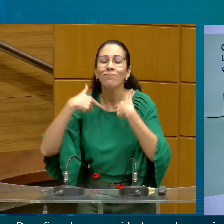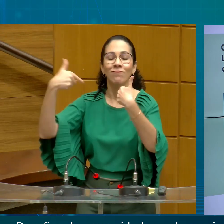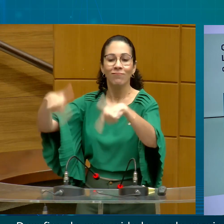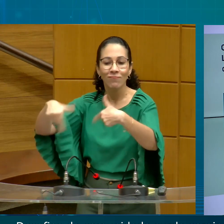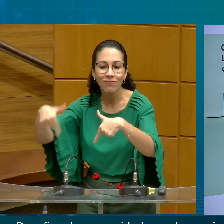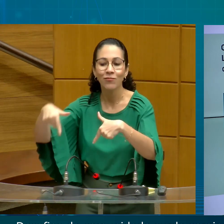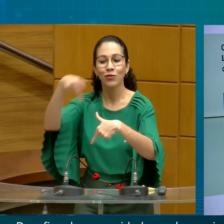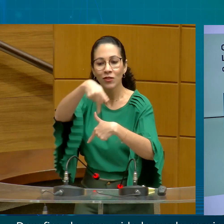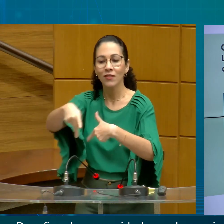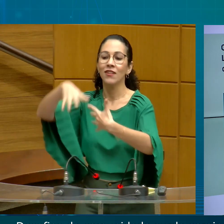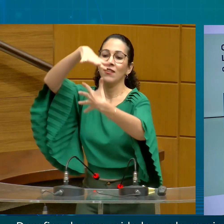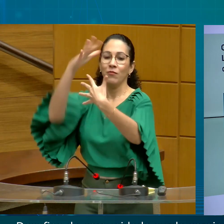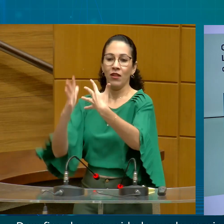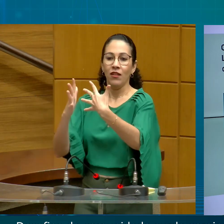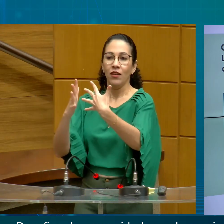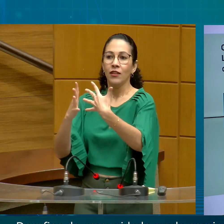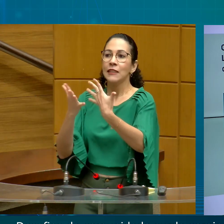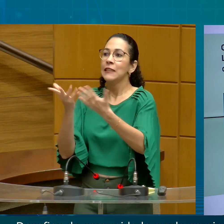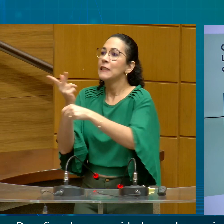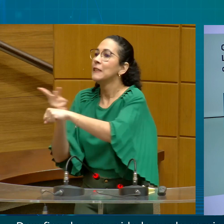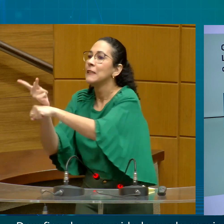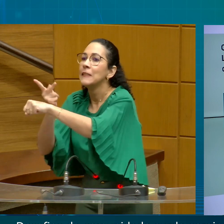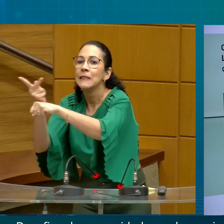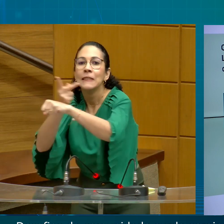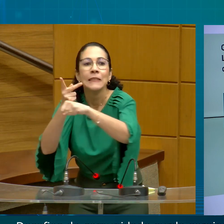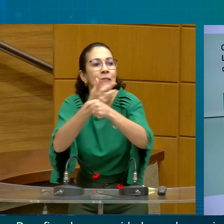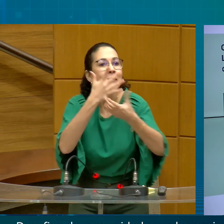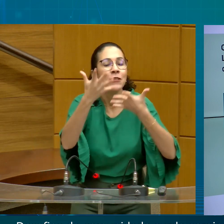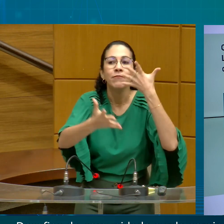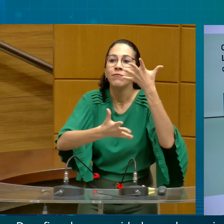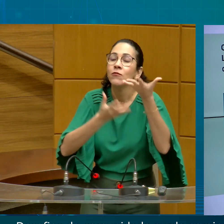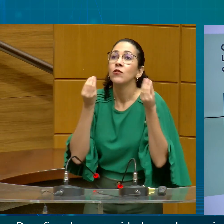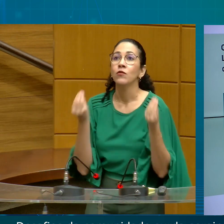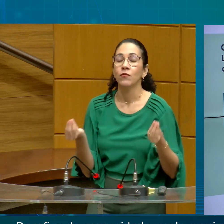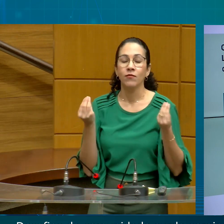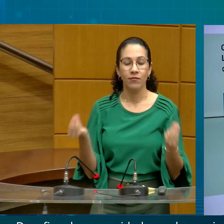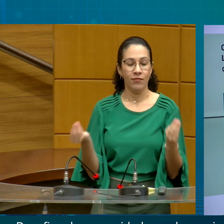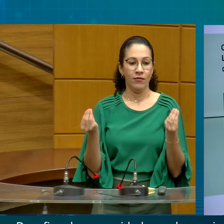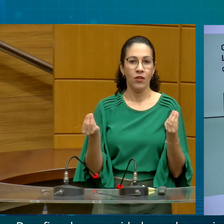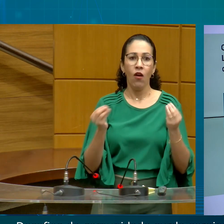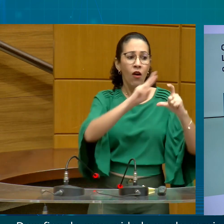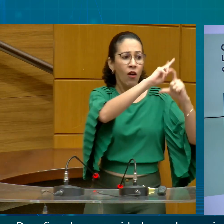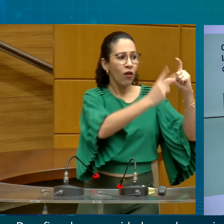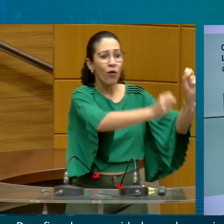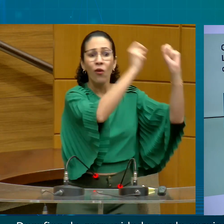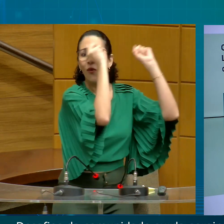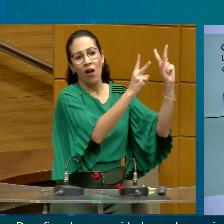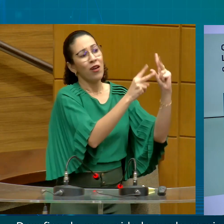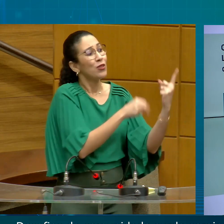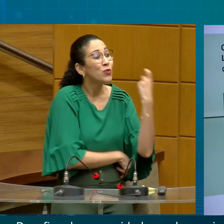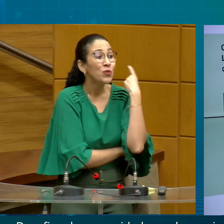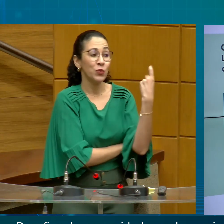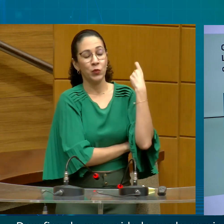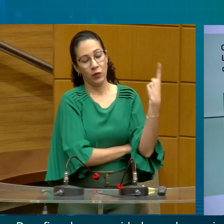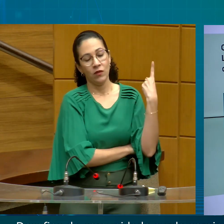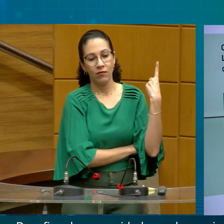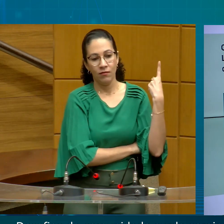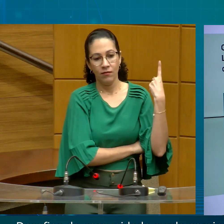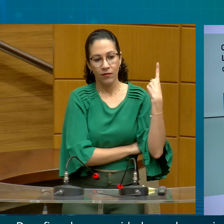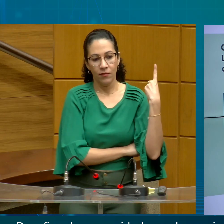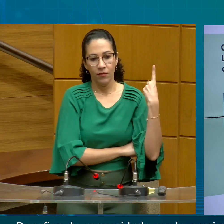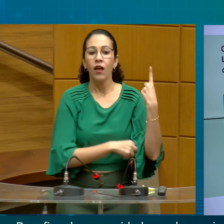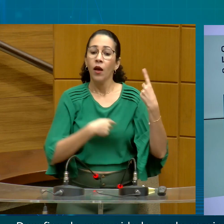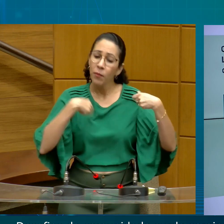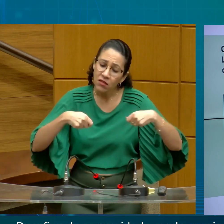estudou? Então, ouvintes e surdos têm sim vontade de trabalhar, né? Ficam às vezes procurando emprego, aqueles que são formados.